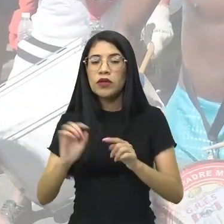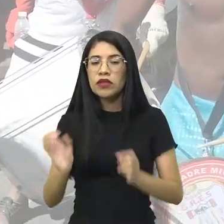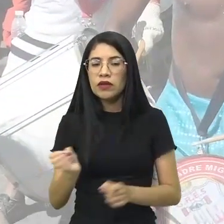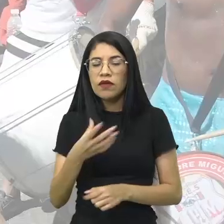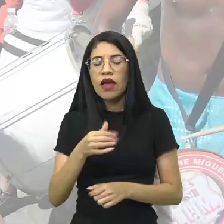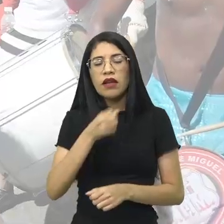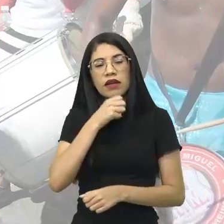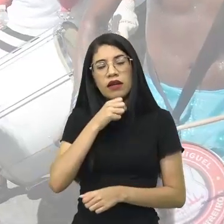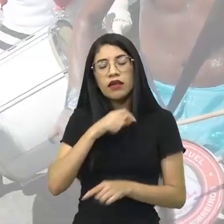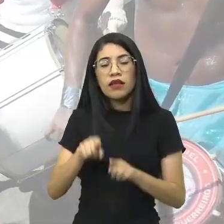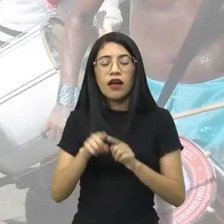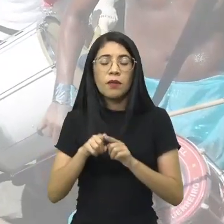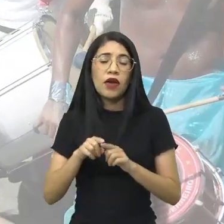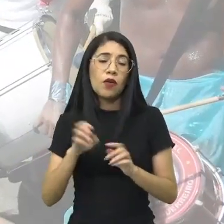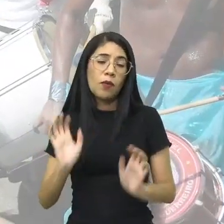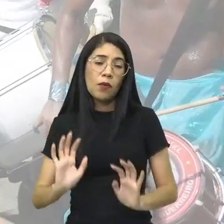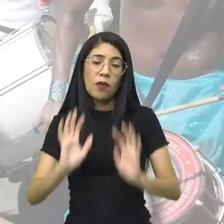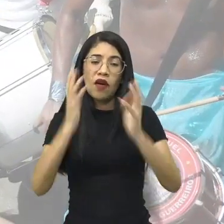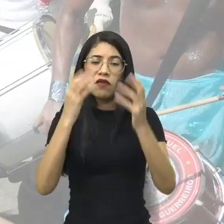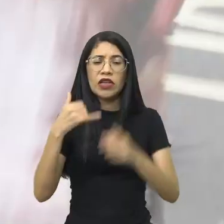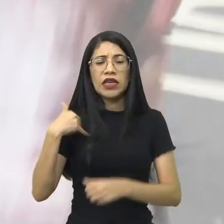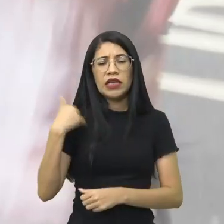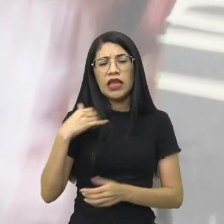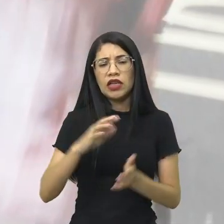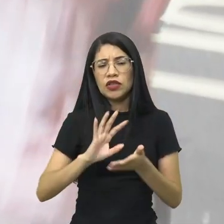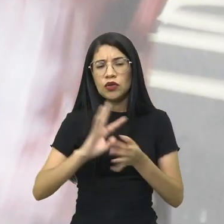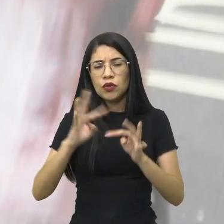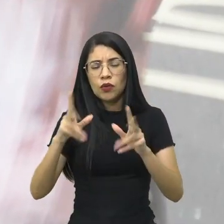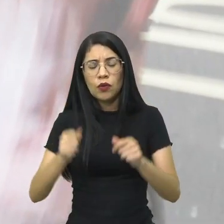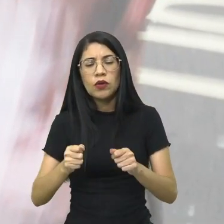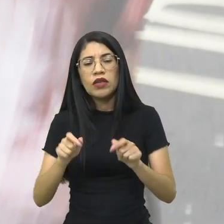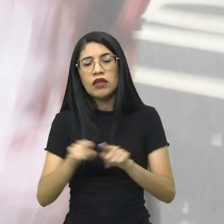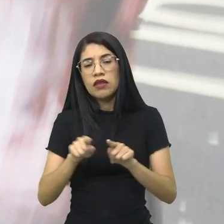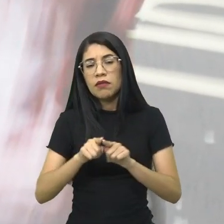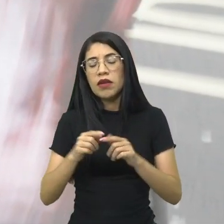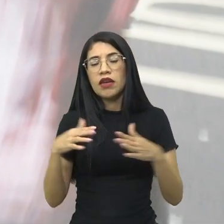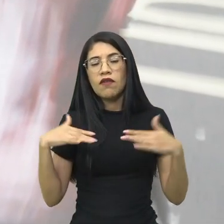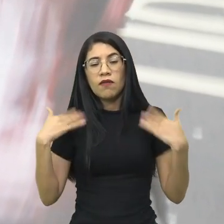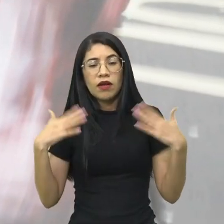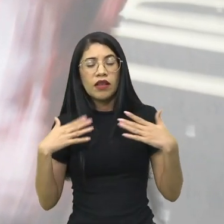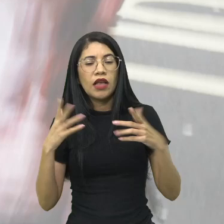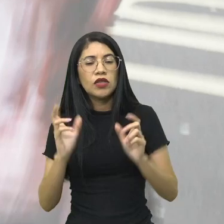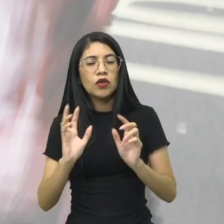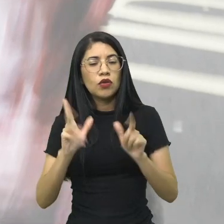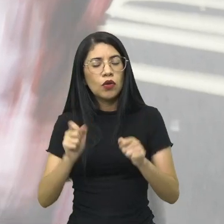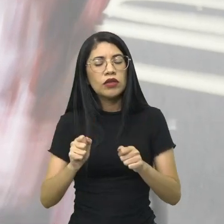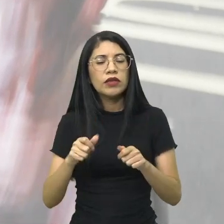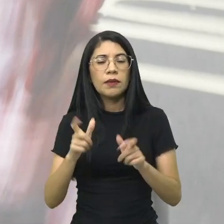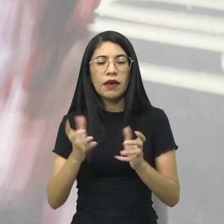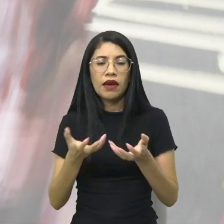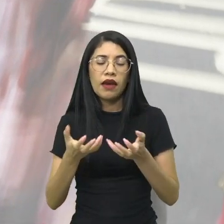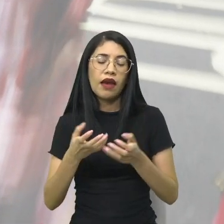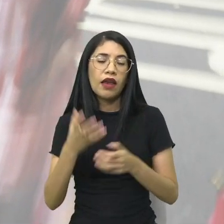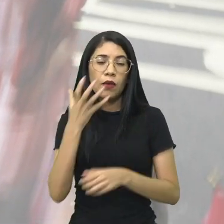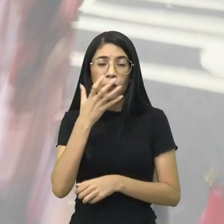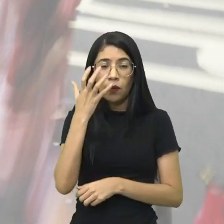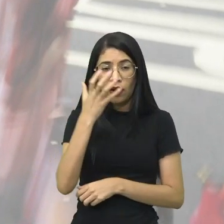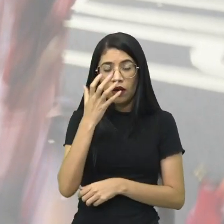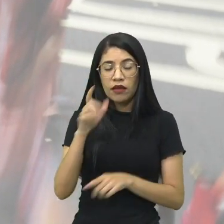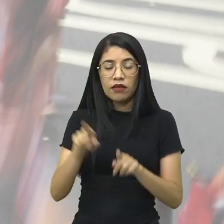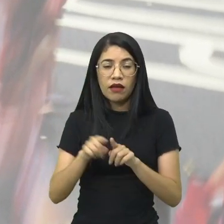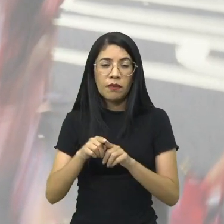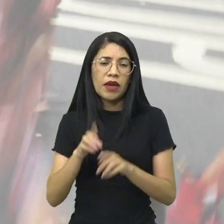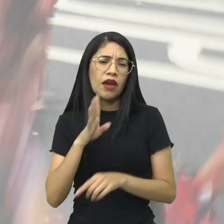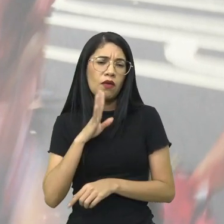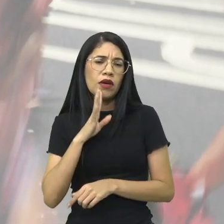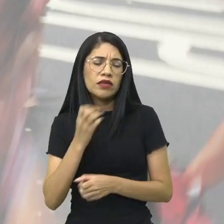Bica torna-se uma festa para todas as idades e que esbanja diversão para aqueles que querem curtir o carnaval. Vale muito a pena